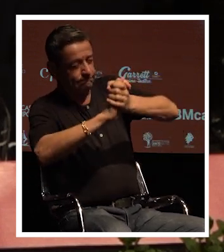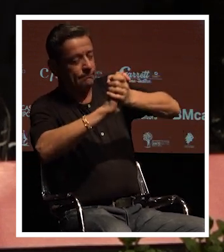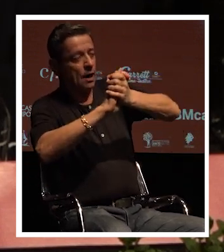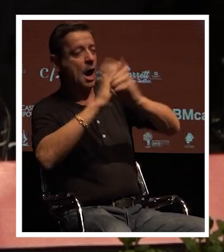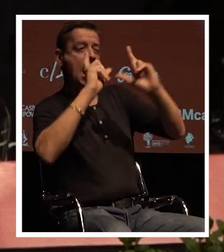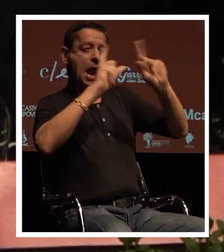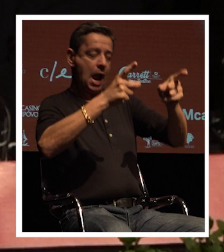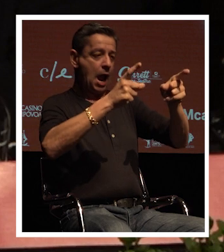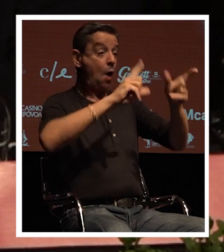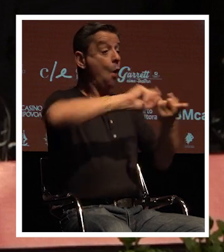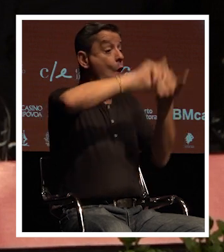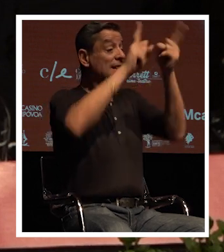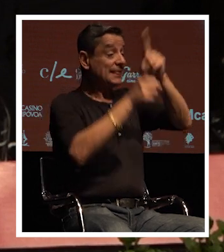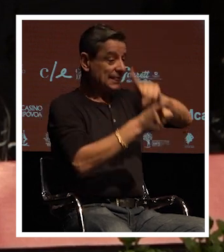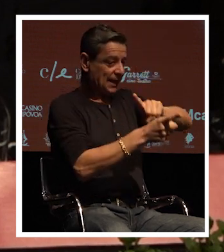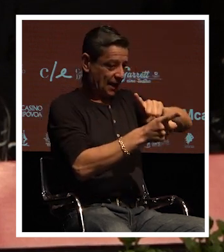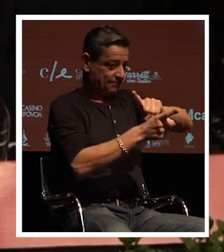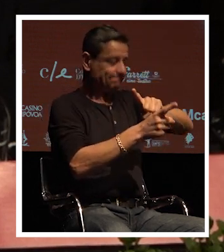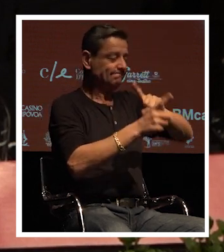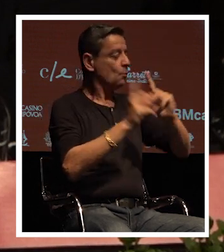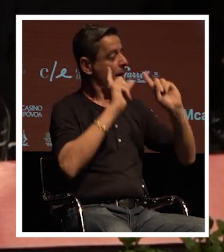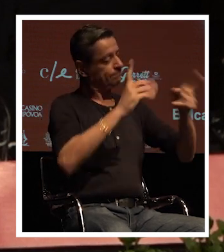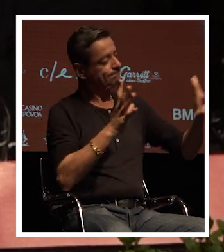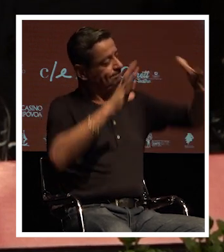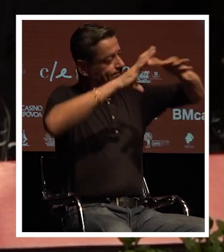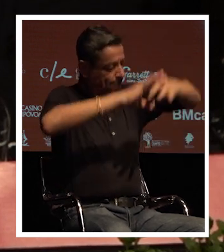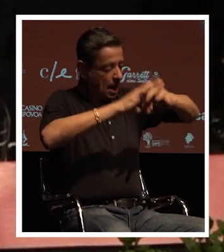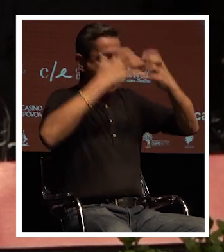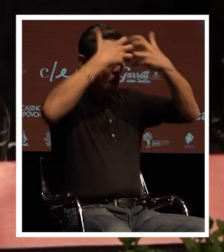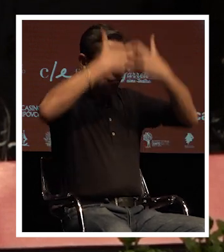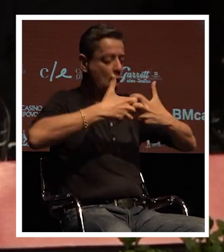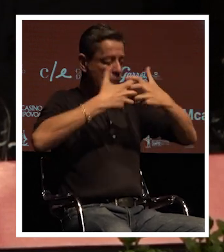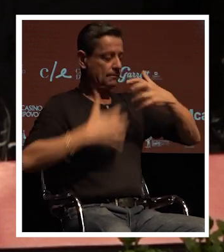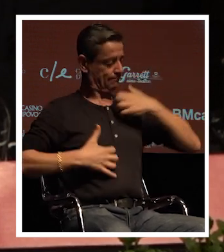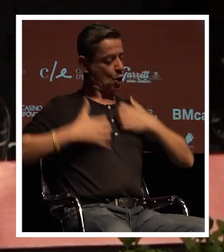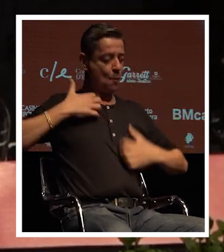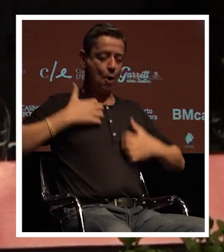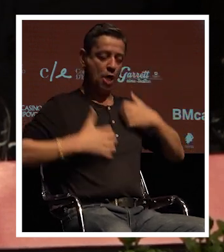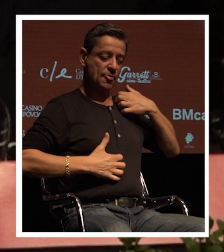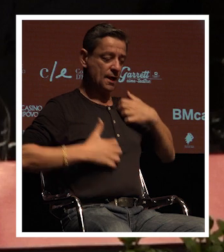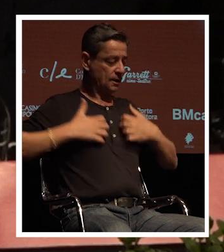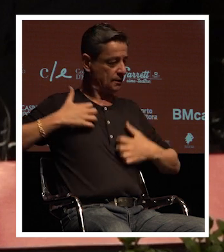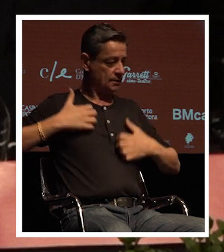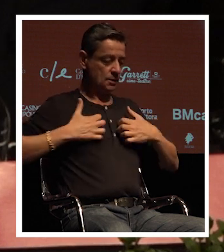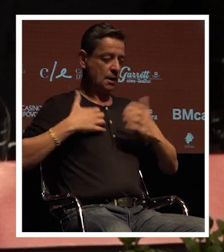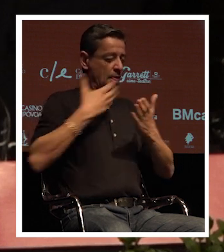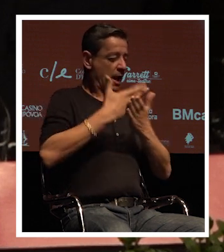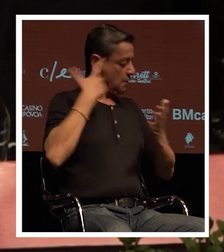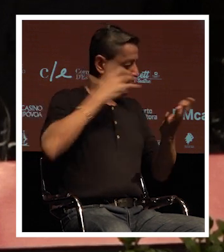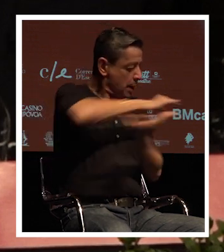dúvida é o contrário da doutrina a dúvida incomoda a dúvida faz